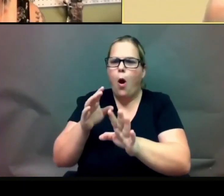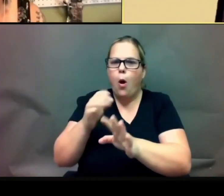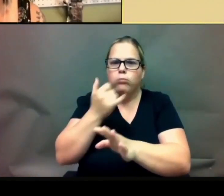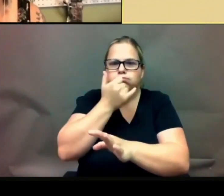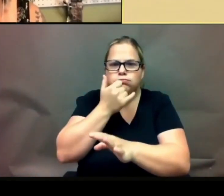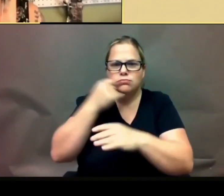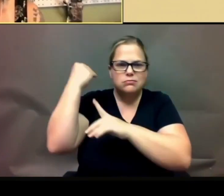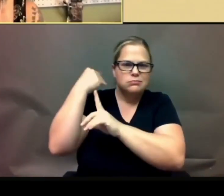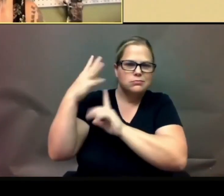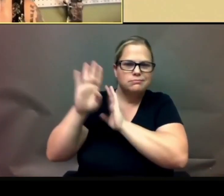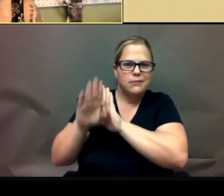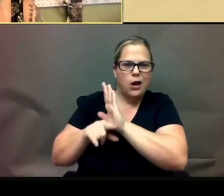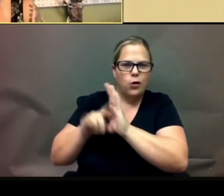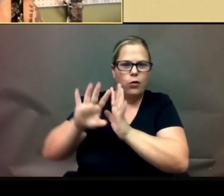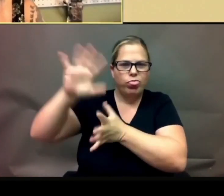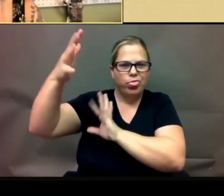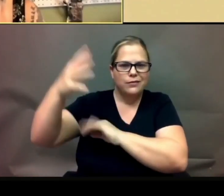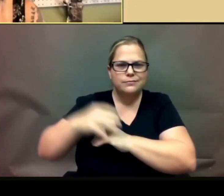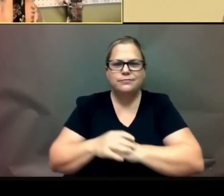esquisitas.